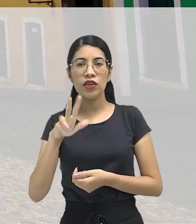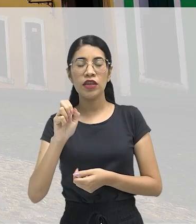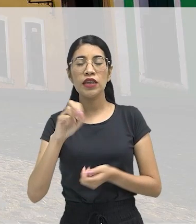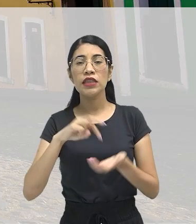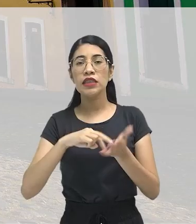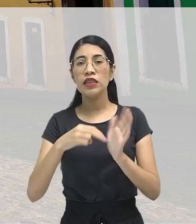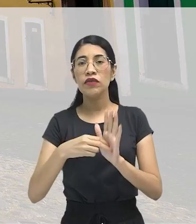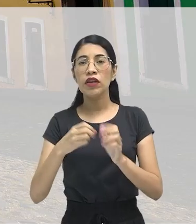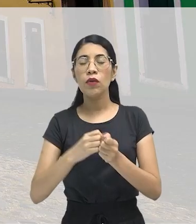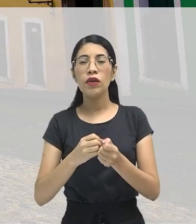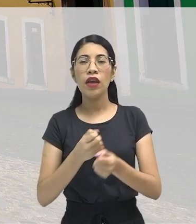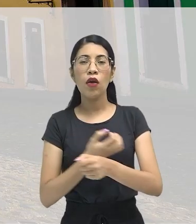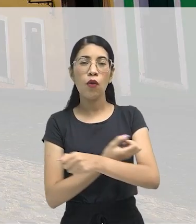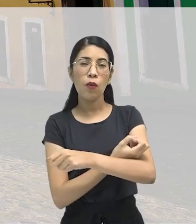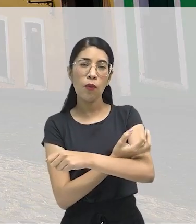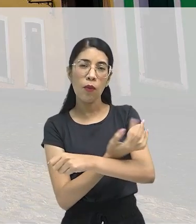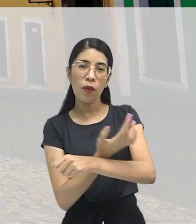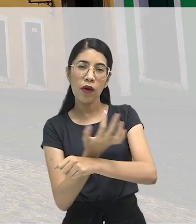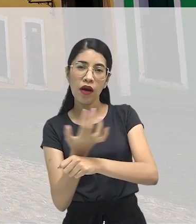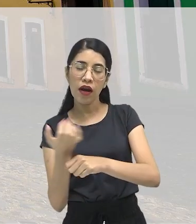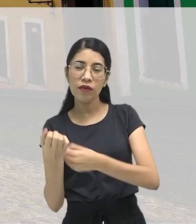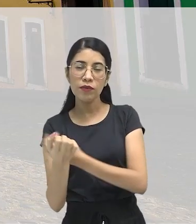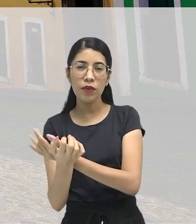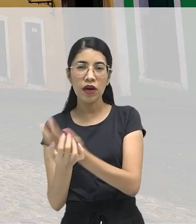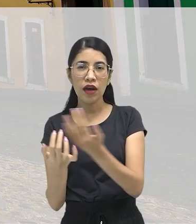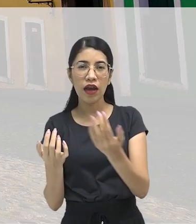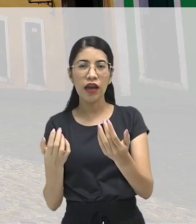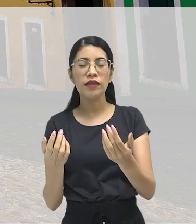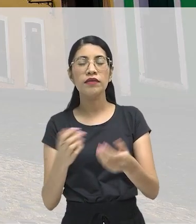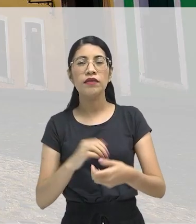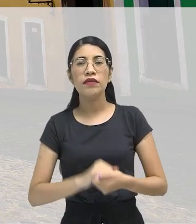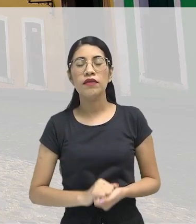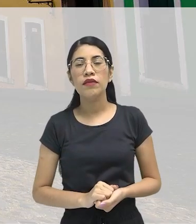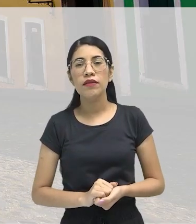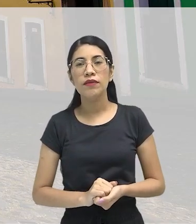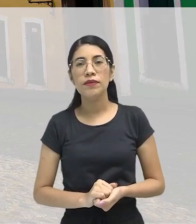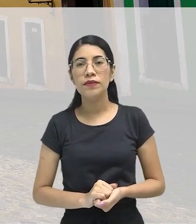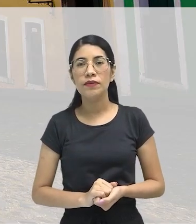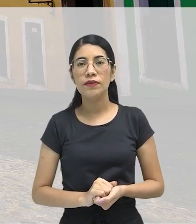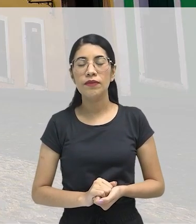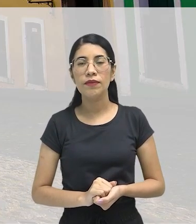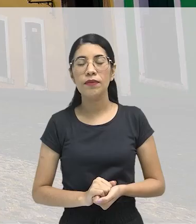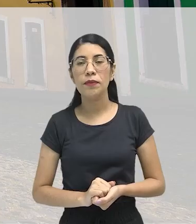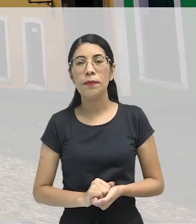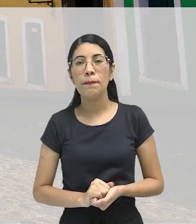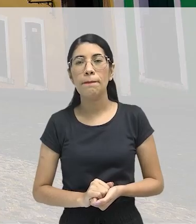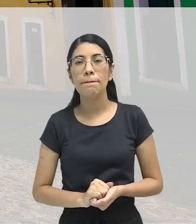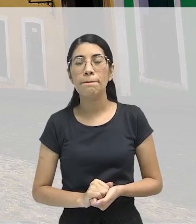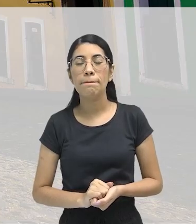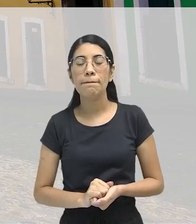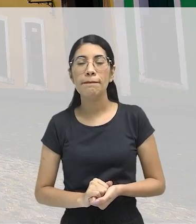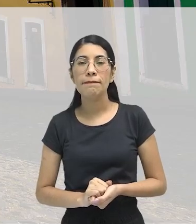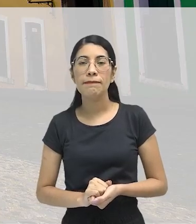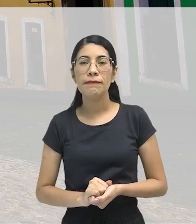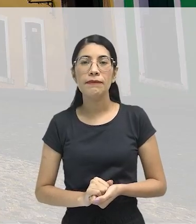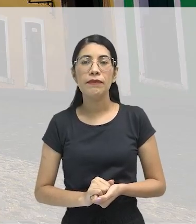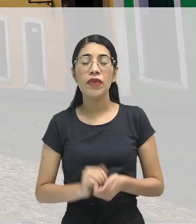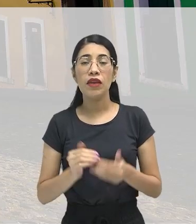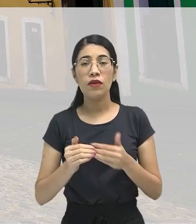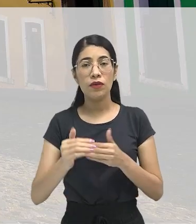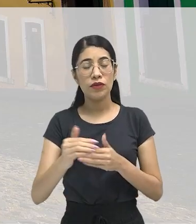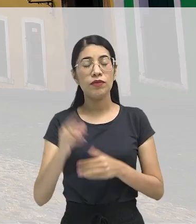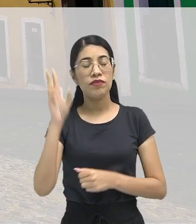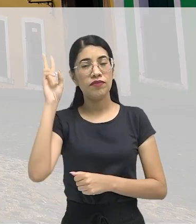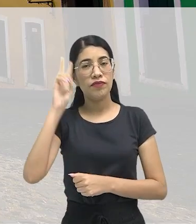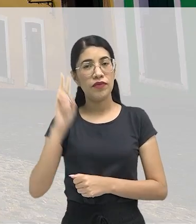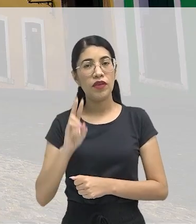significa mato ralo ou mato cortado, certo? Prosseguindo um pouquinho mais sobre